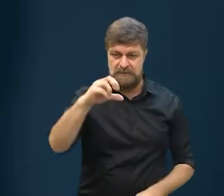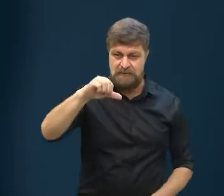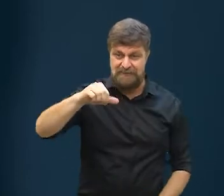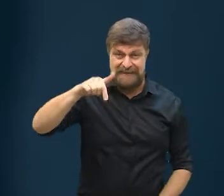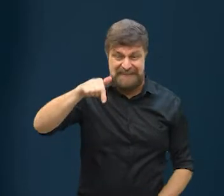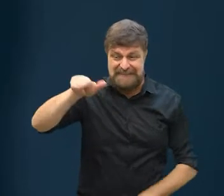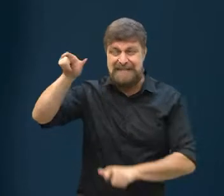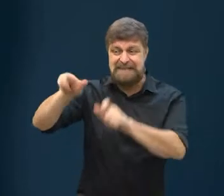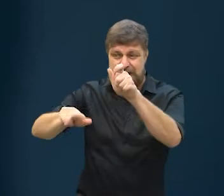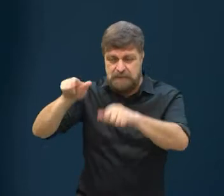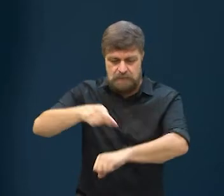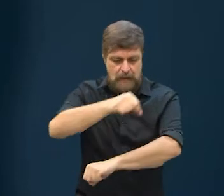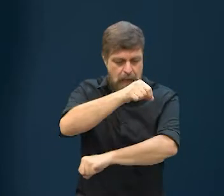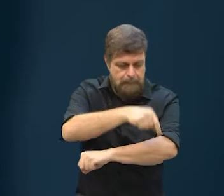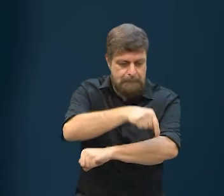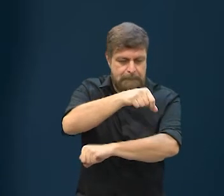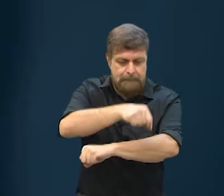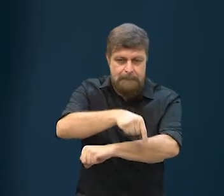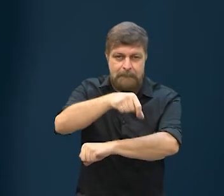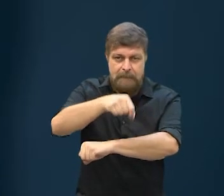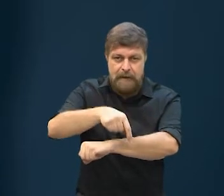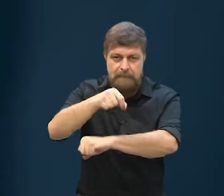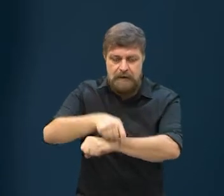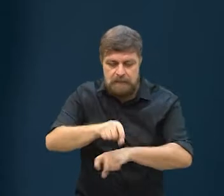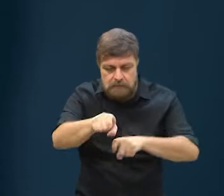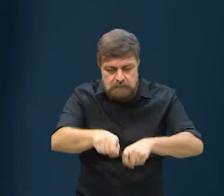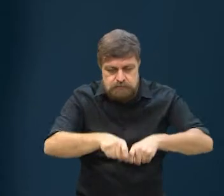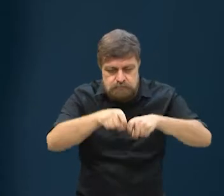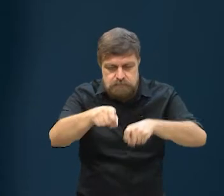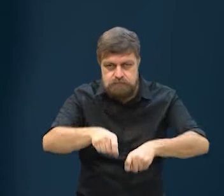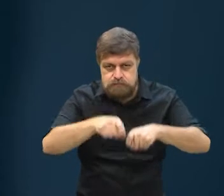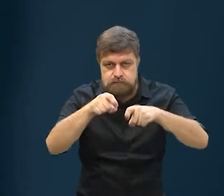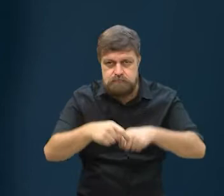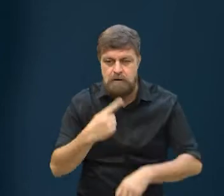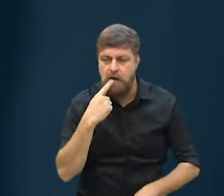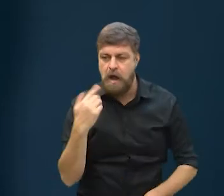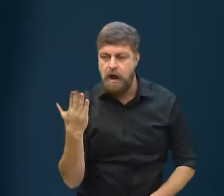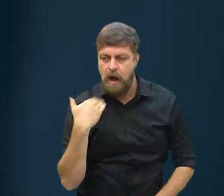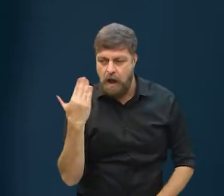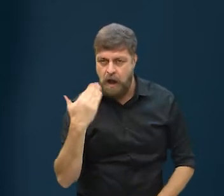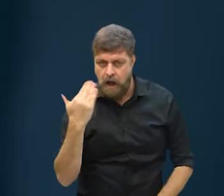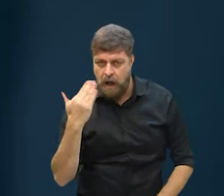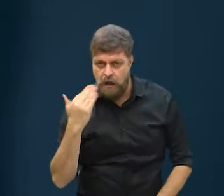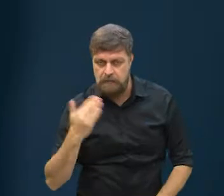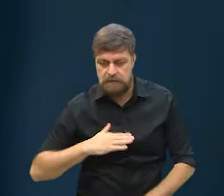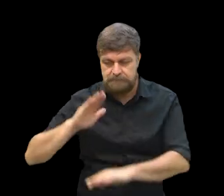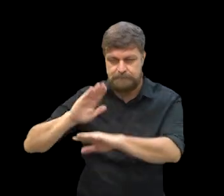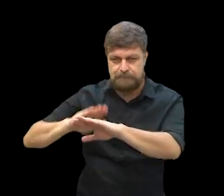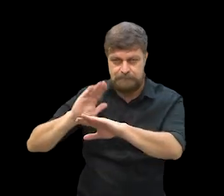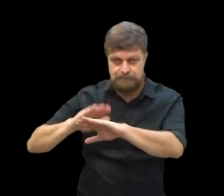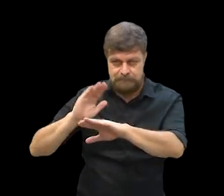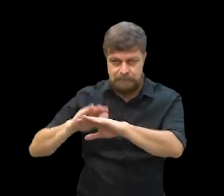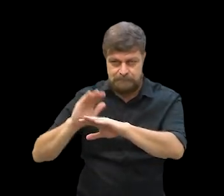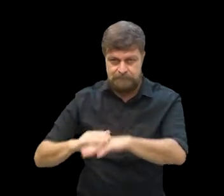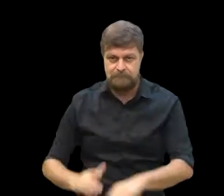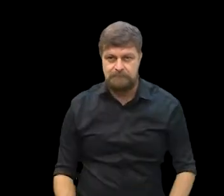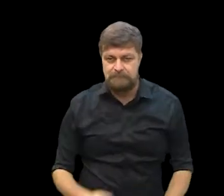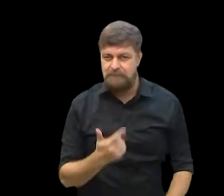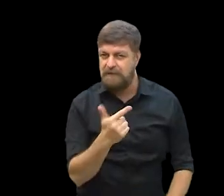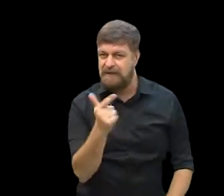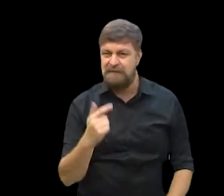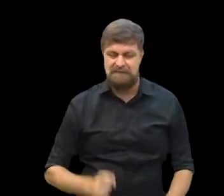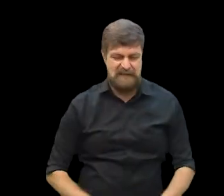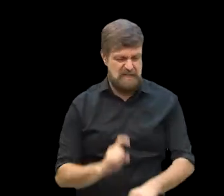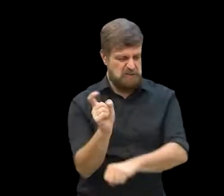297 pessoas que plantam a pimenta de uma forma consistente, uma forma saudável, né? A